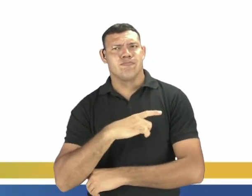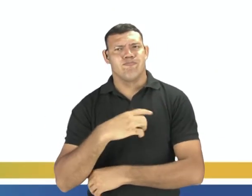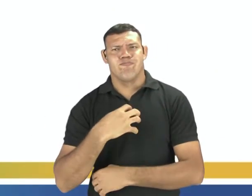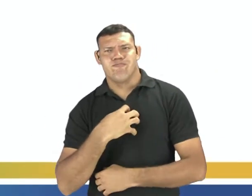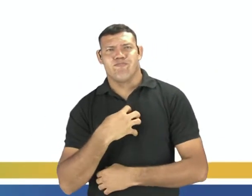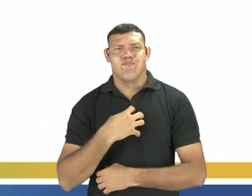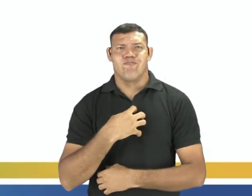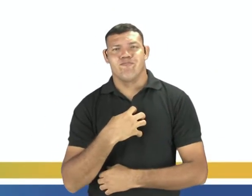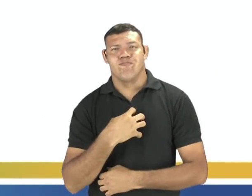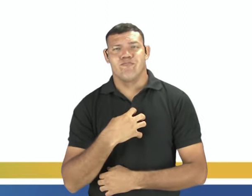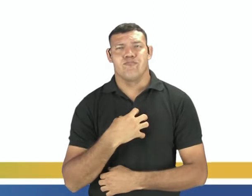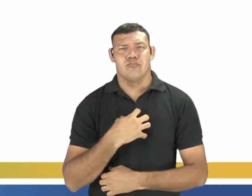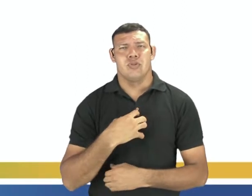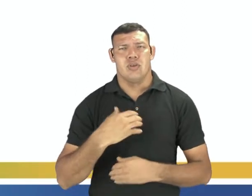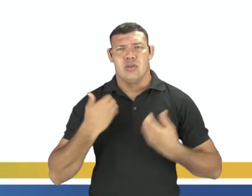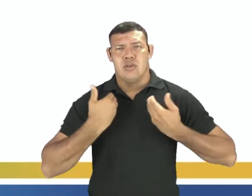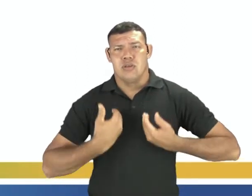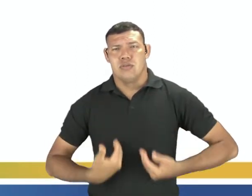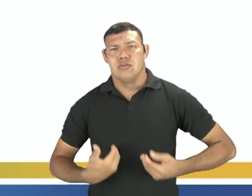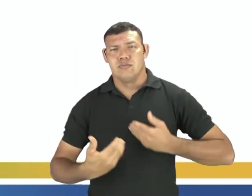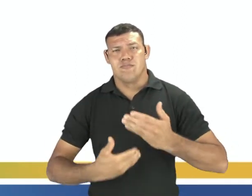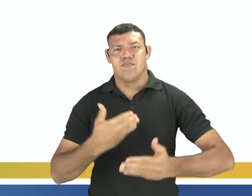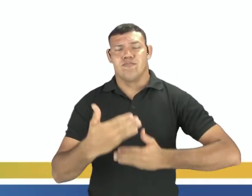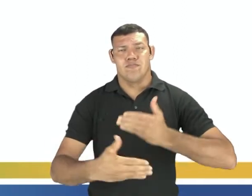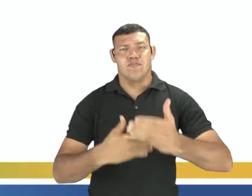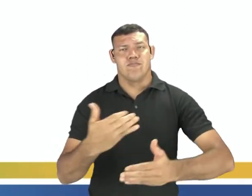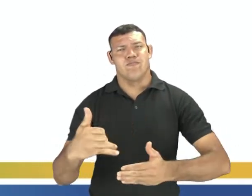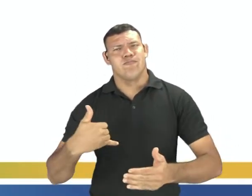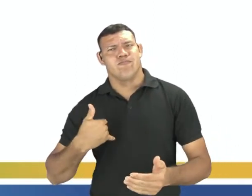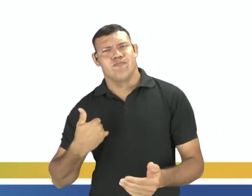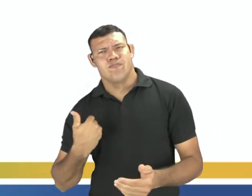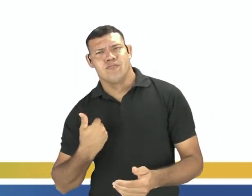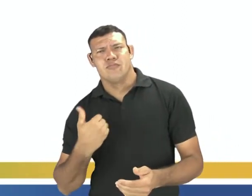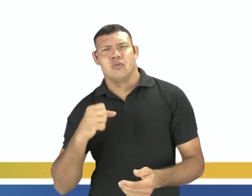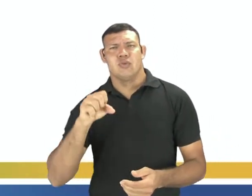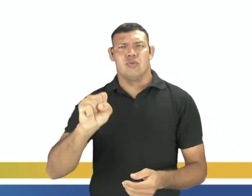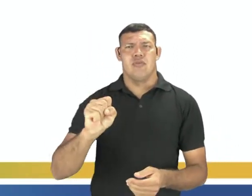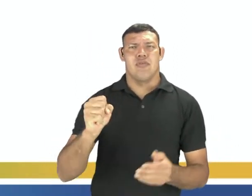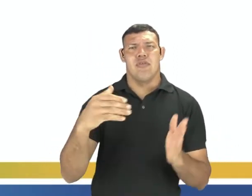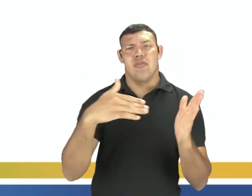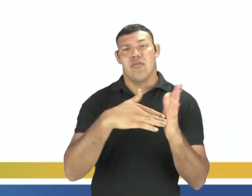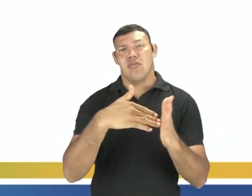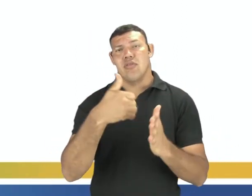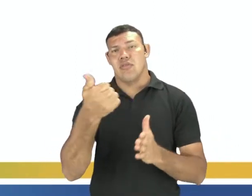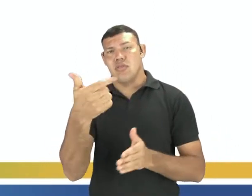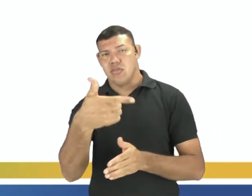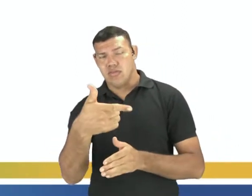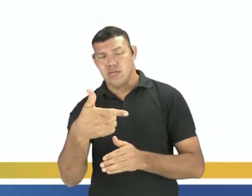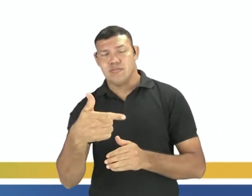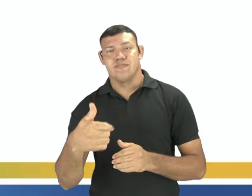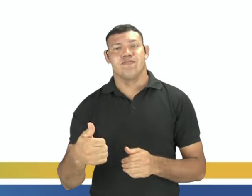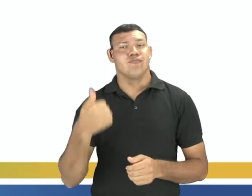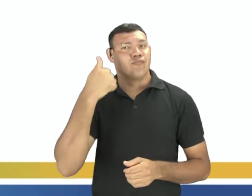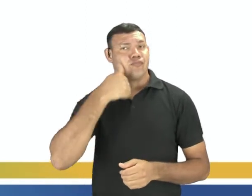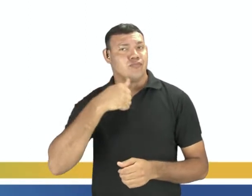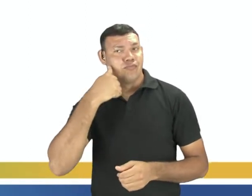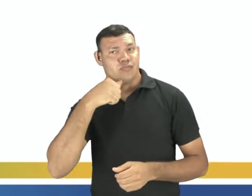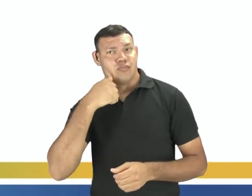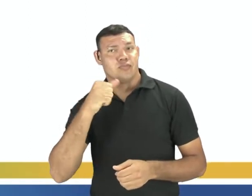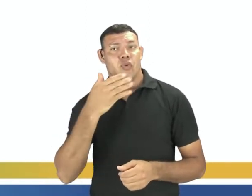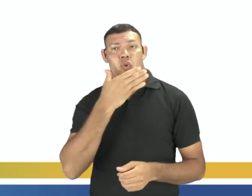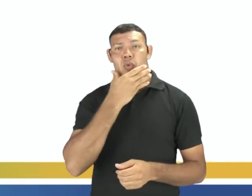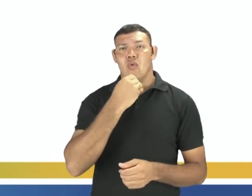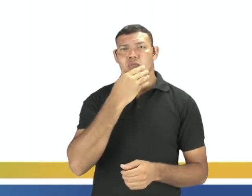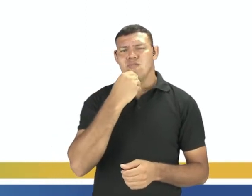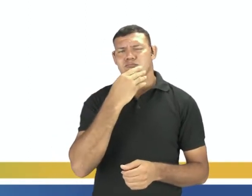Contudo, sabemos que a puberdade começa entre os 8 aos 12 anos. Isso no caso das mulheres. Os